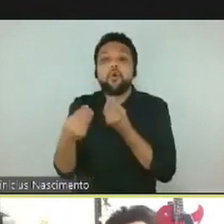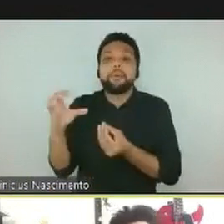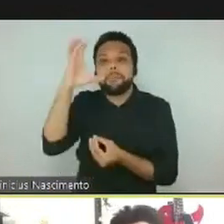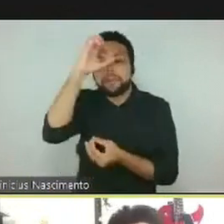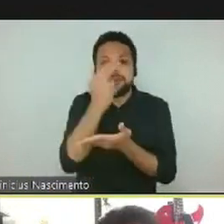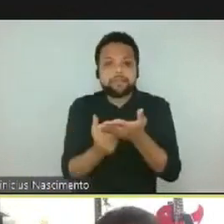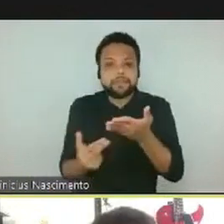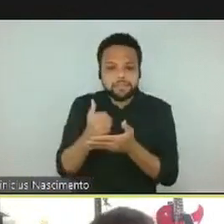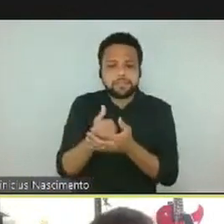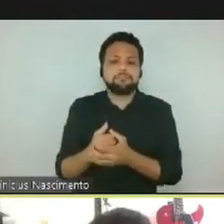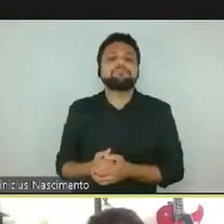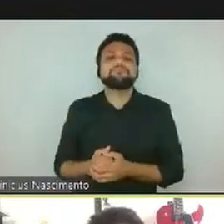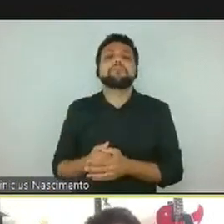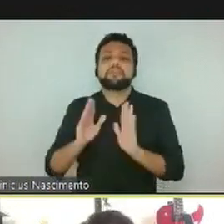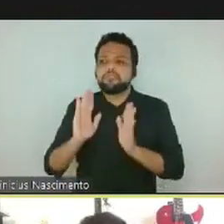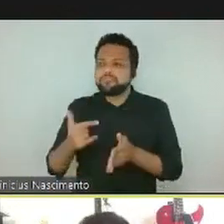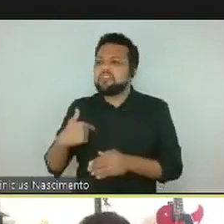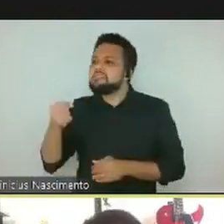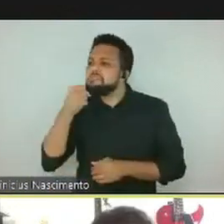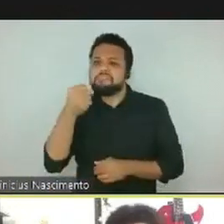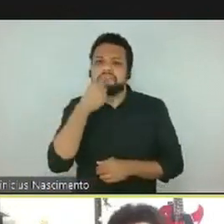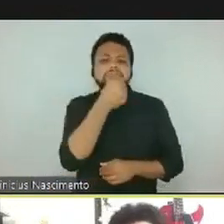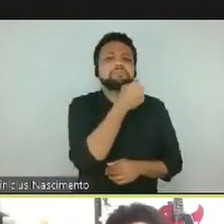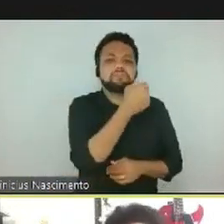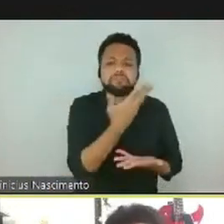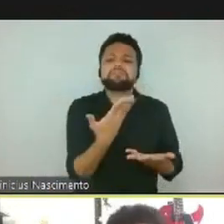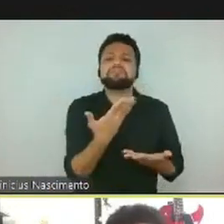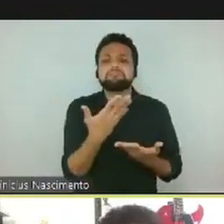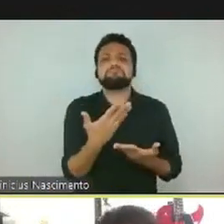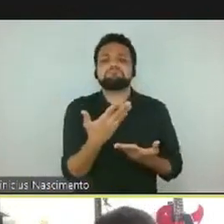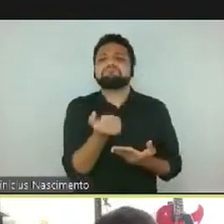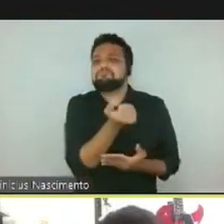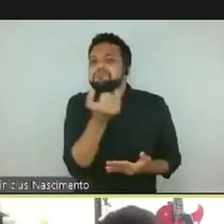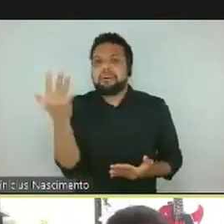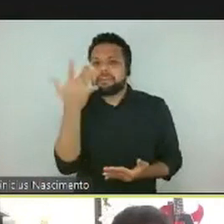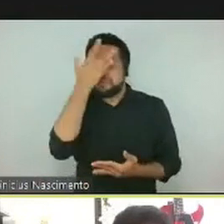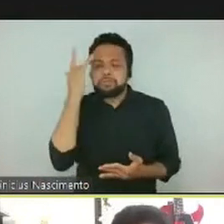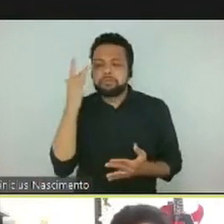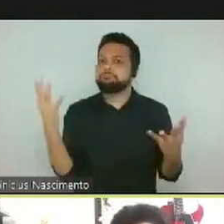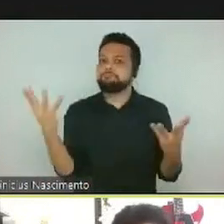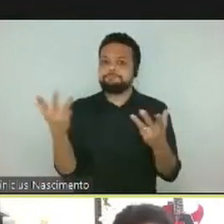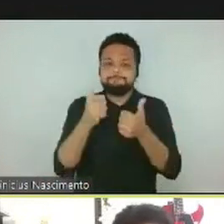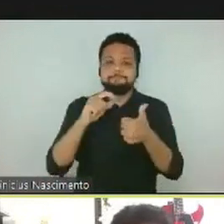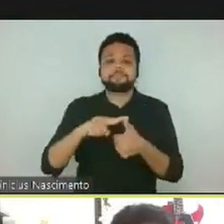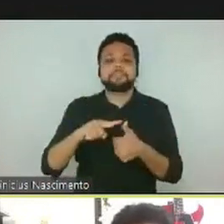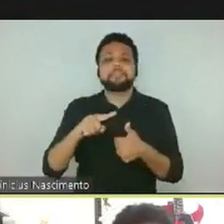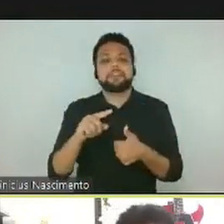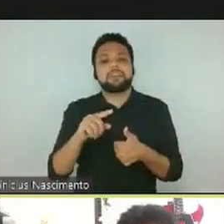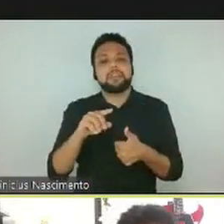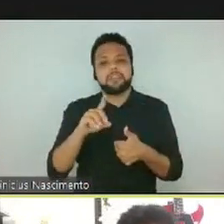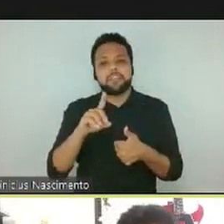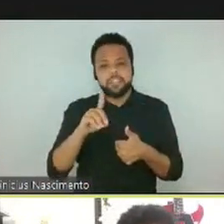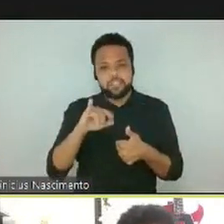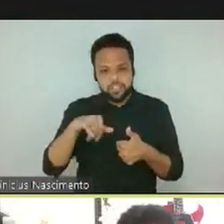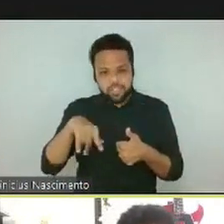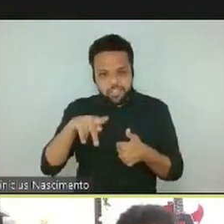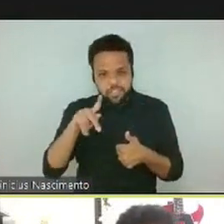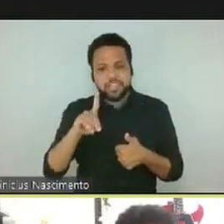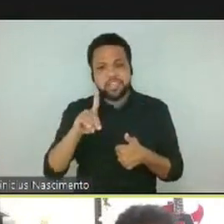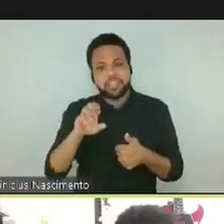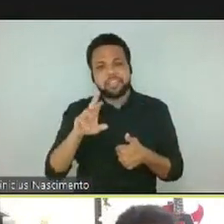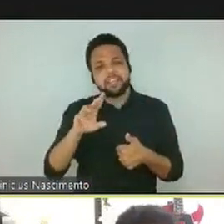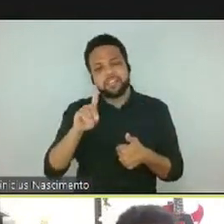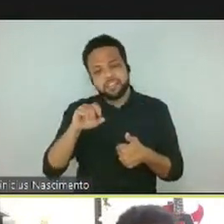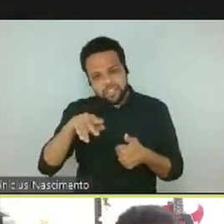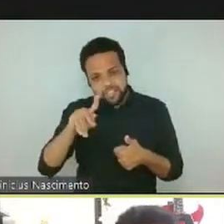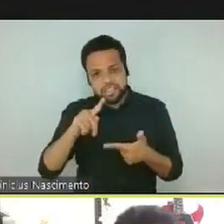entrevistado figuras incríveis, como a própria Edith Terdic, como o Marcelo Grassmann, Mas eu me deparei com